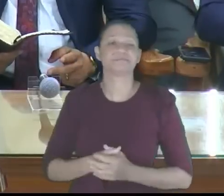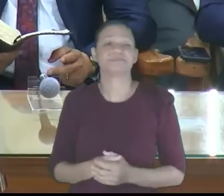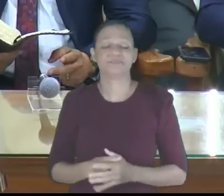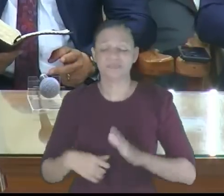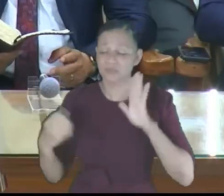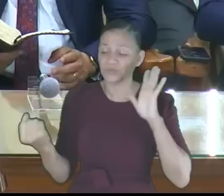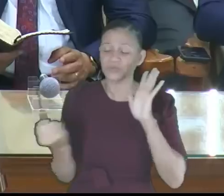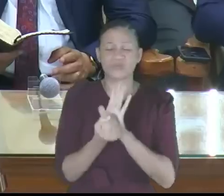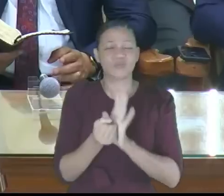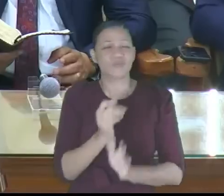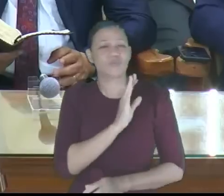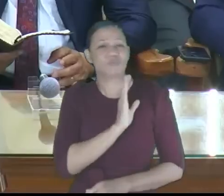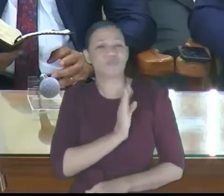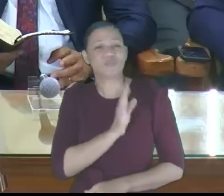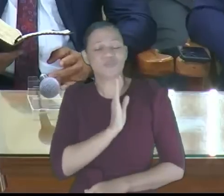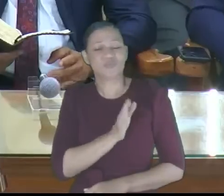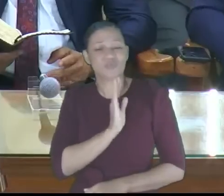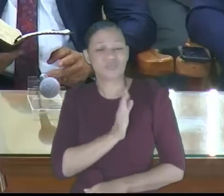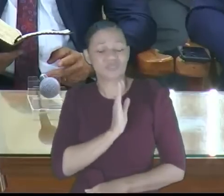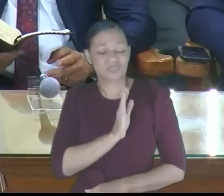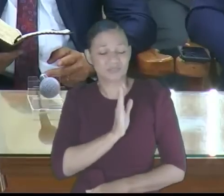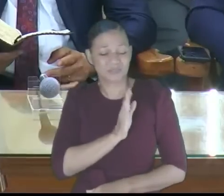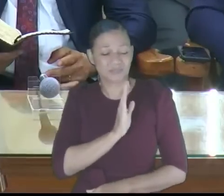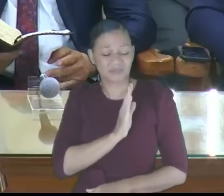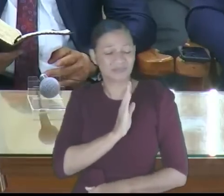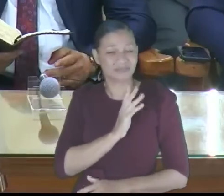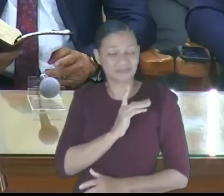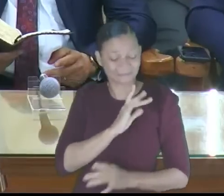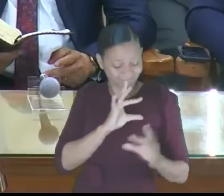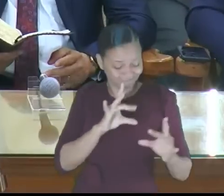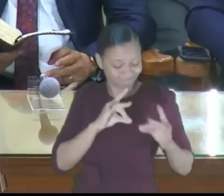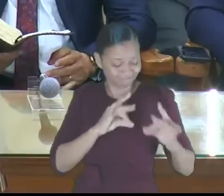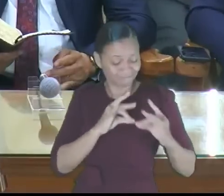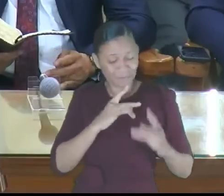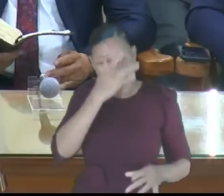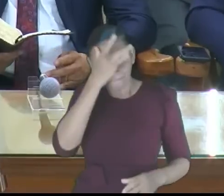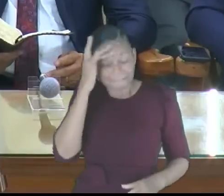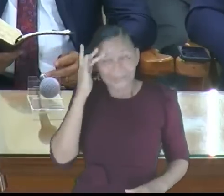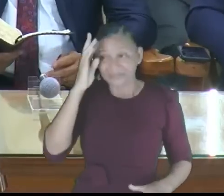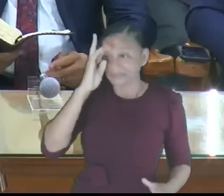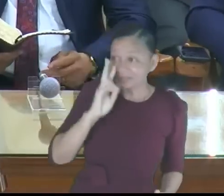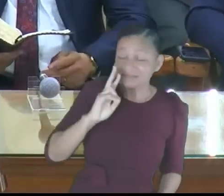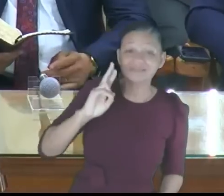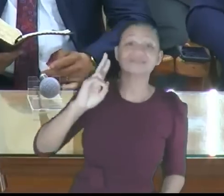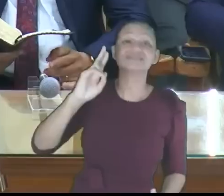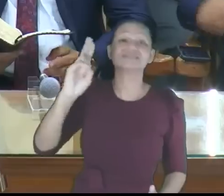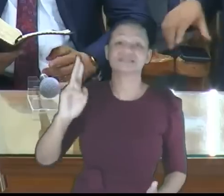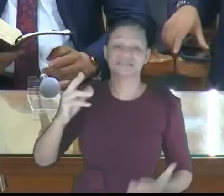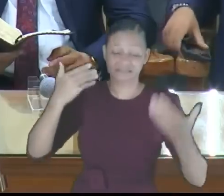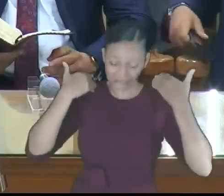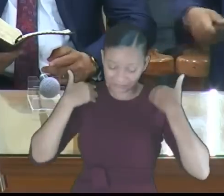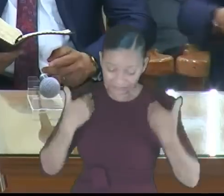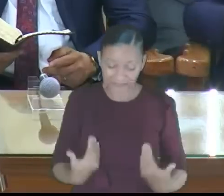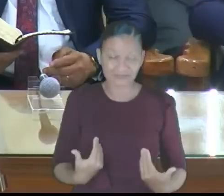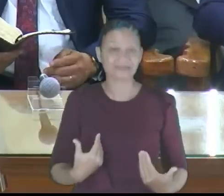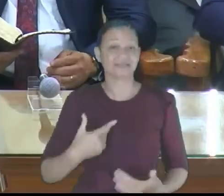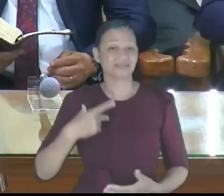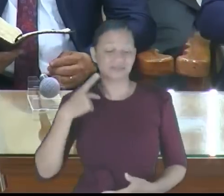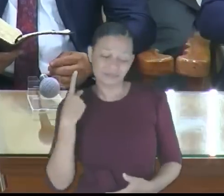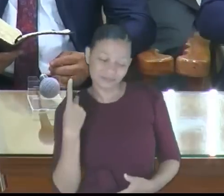selo no coração é inseparável da pessoa. Ela estava pedindo: Senhor, que eu esteja no